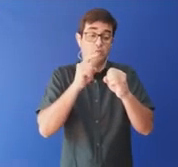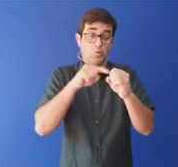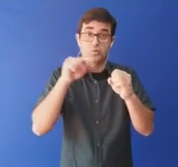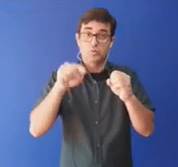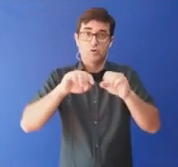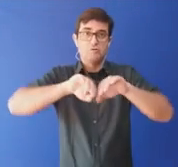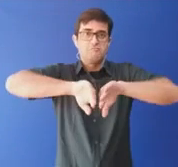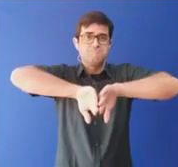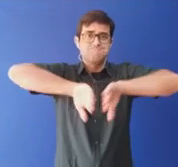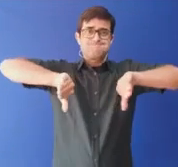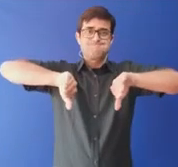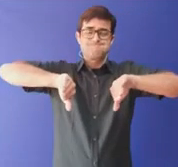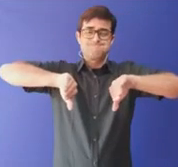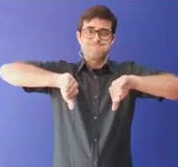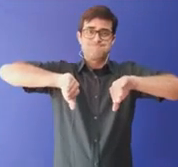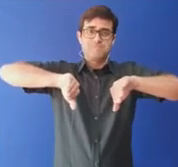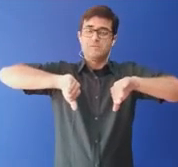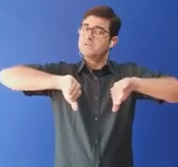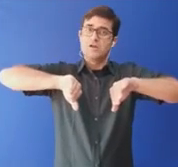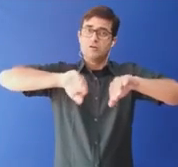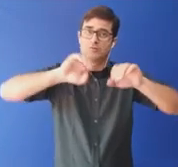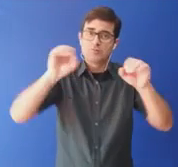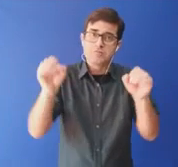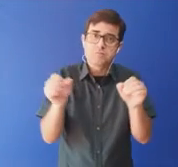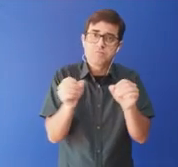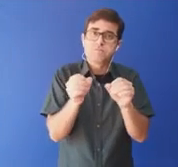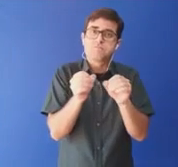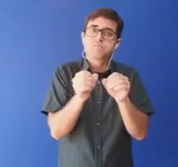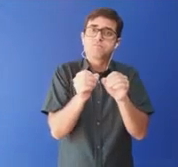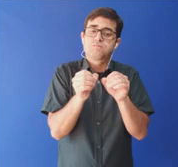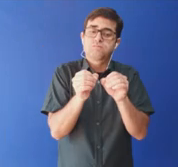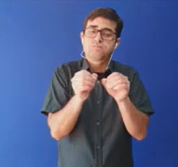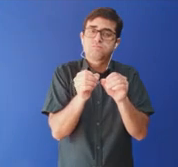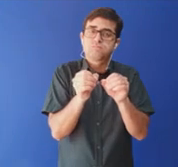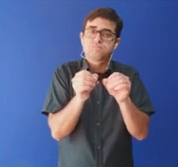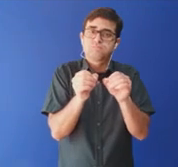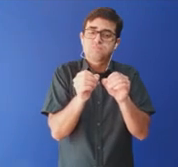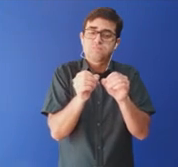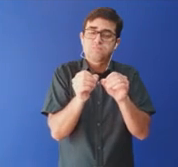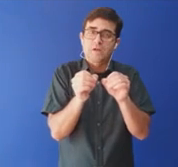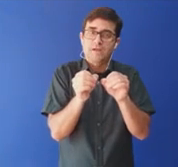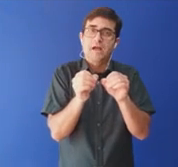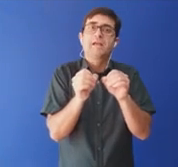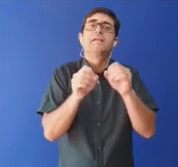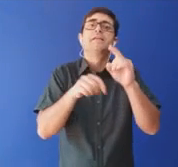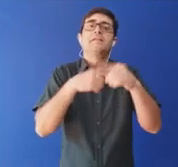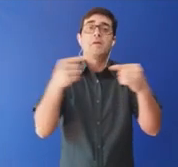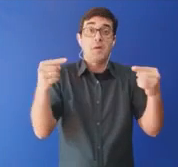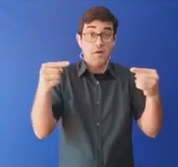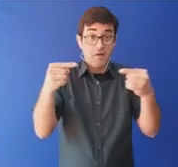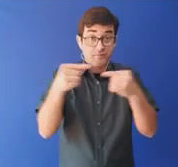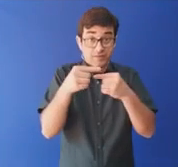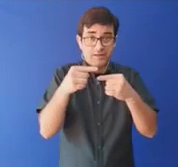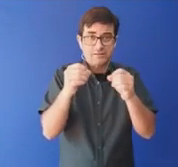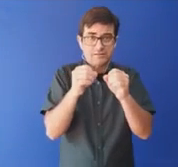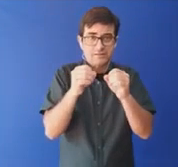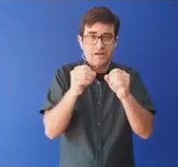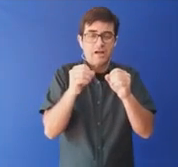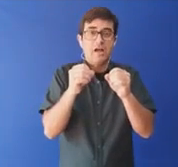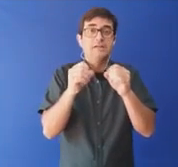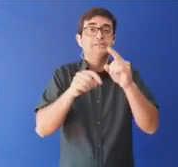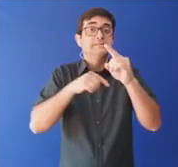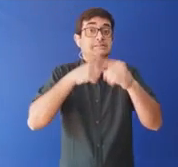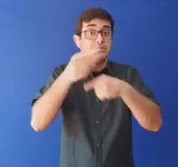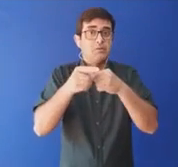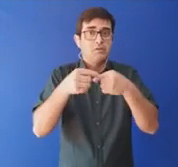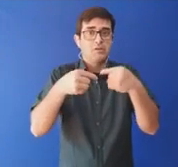a repulsão entre os dois núcleos, porque eles estão tão próximos que os dois núcleos começam a se repelir. E aí a energia